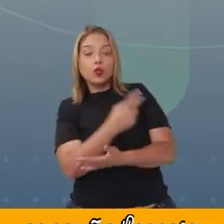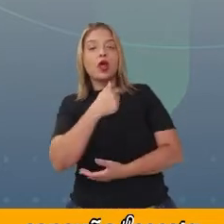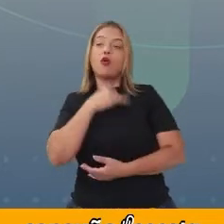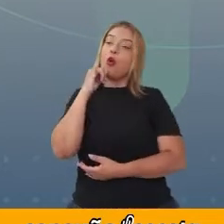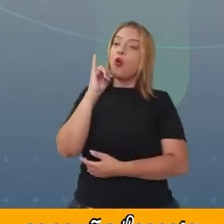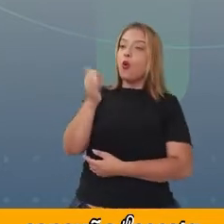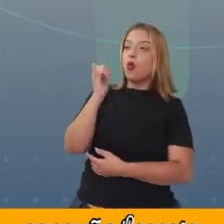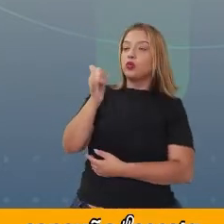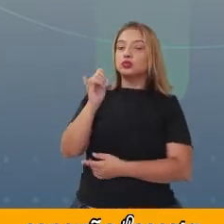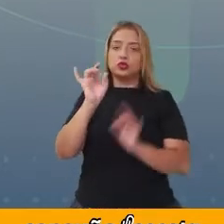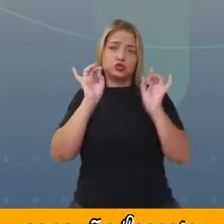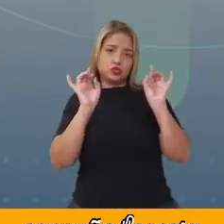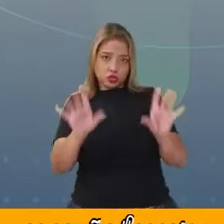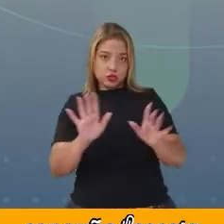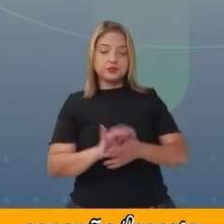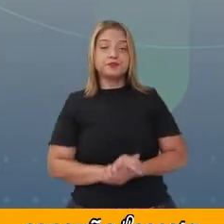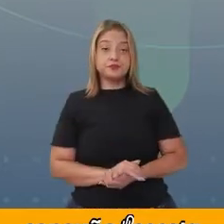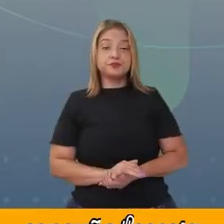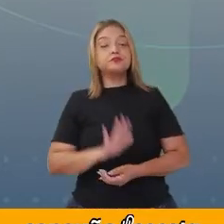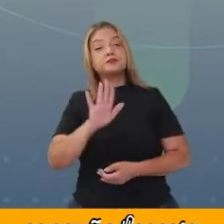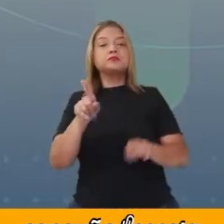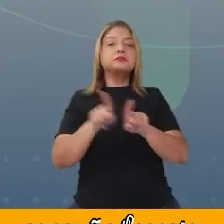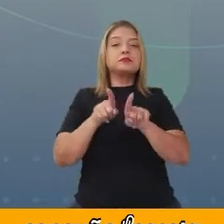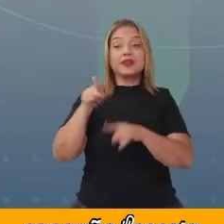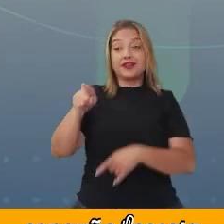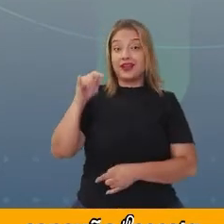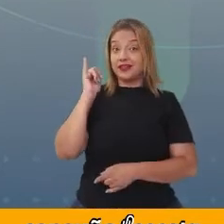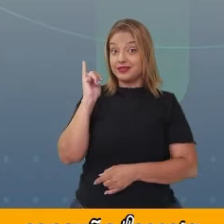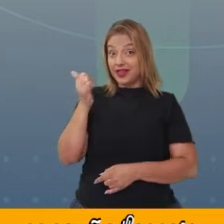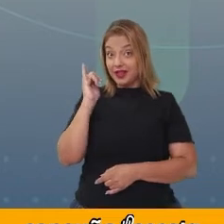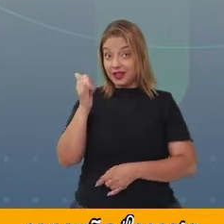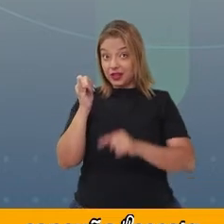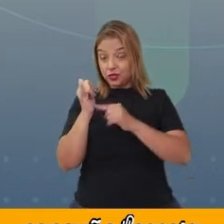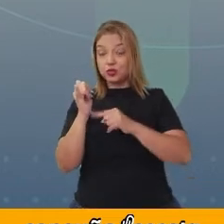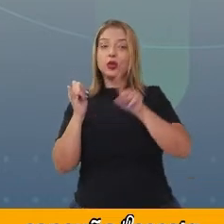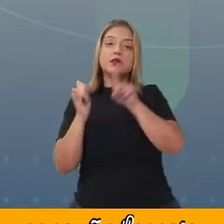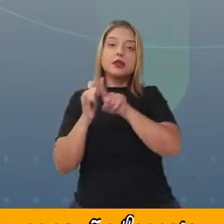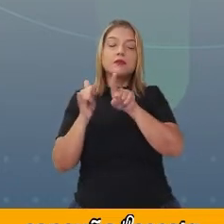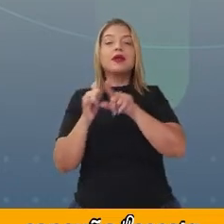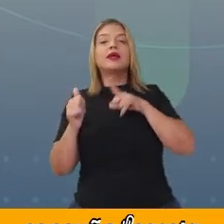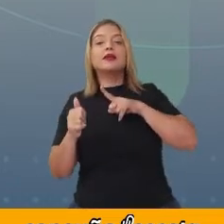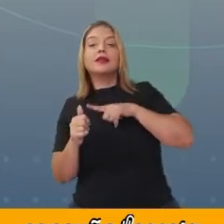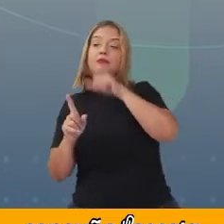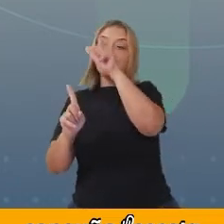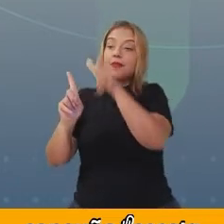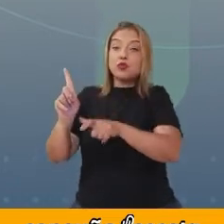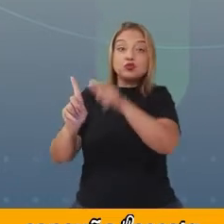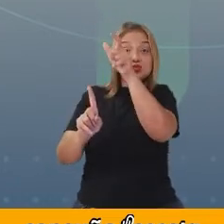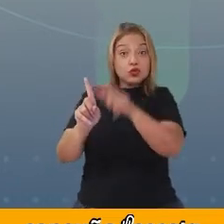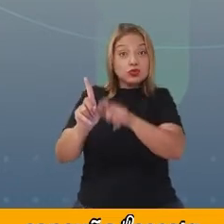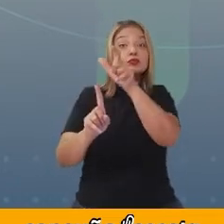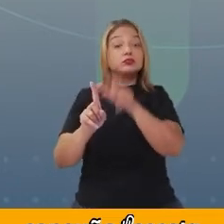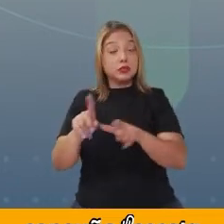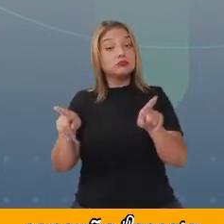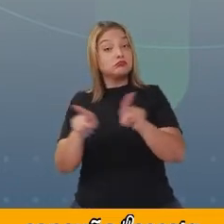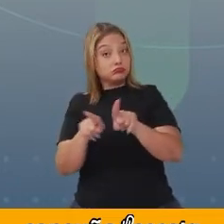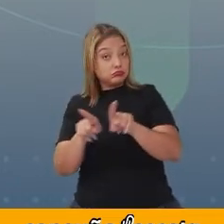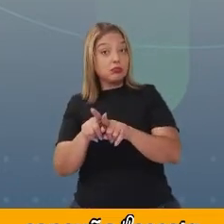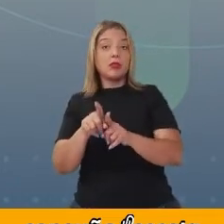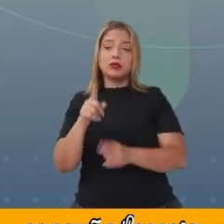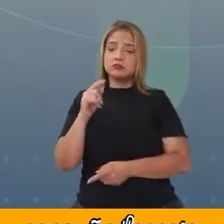ao leitor. Além da voz do narrador, nós temos a voz das personagens. E é interessante